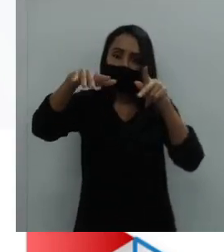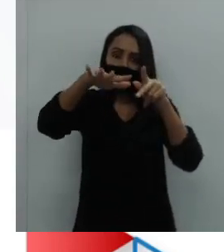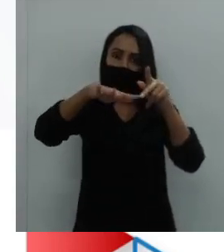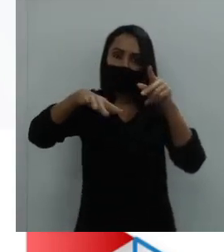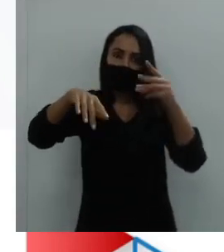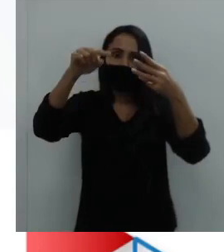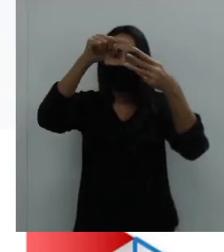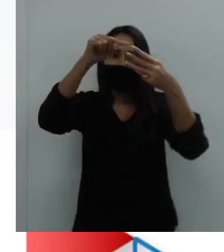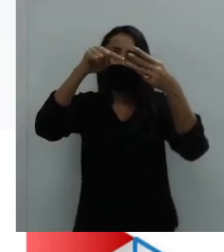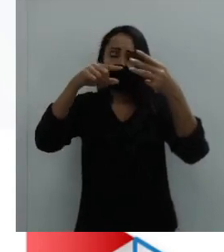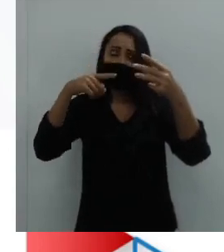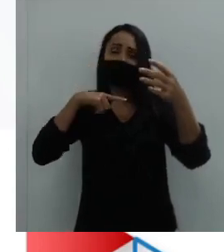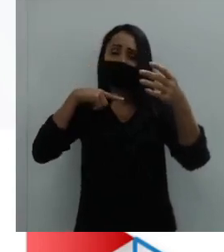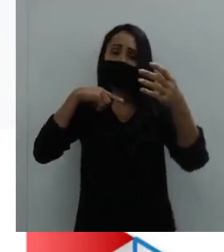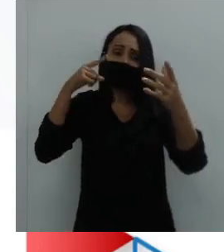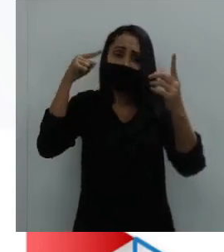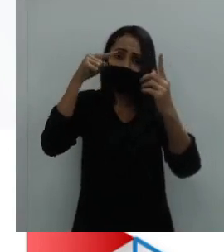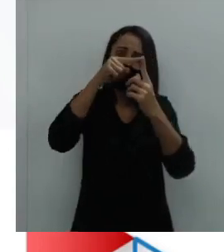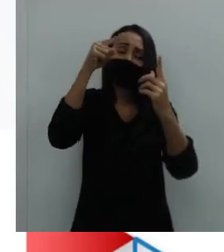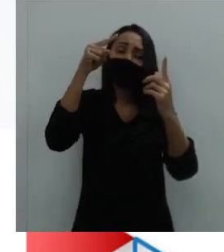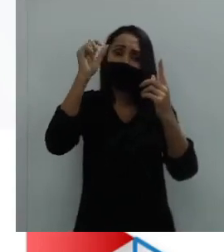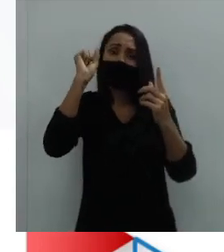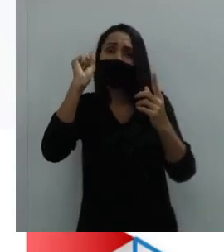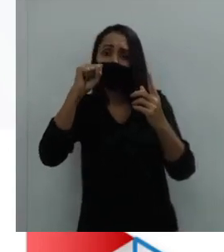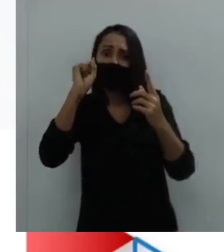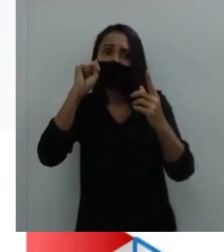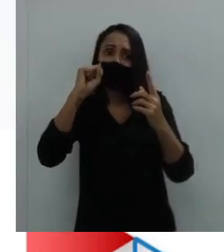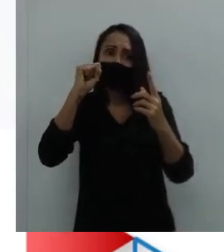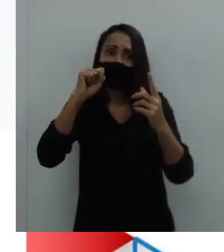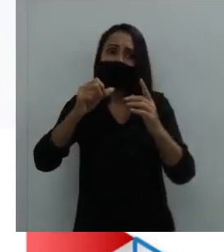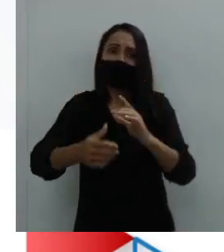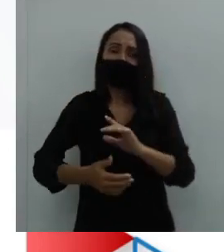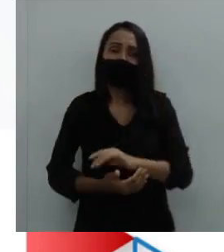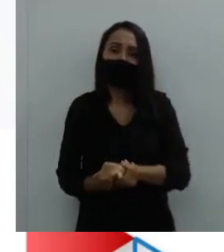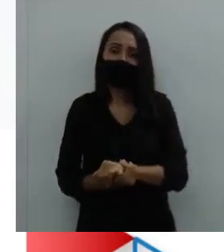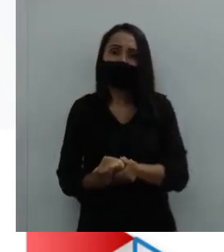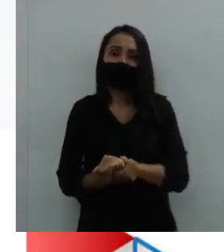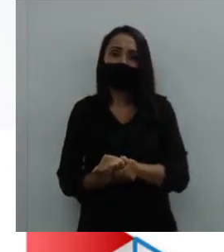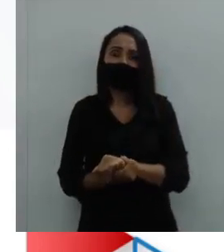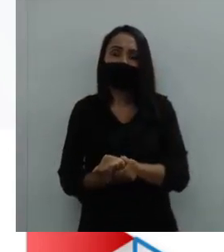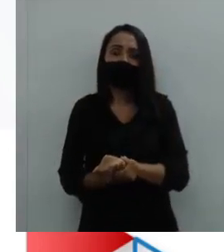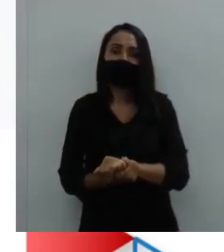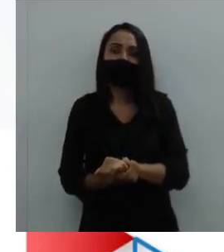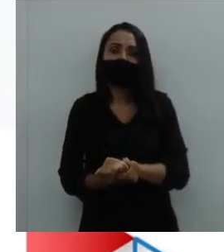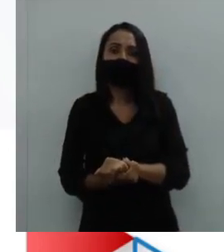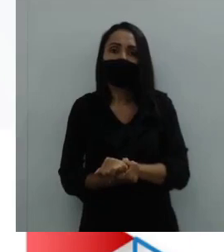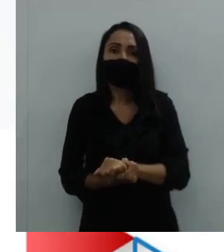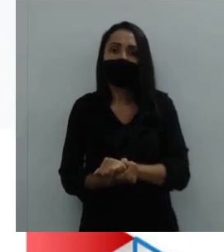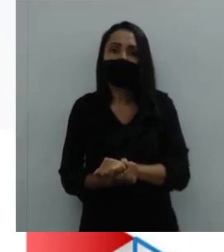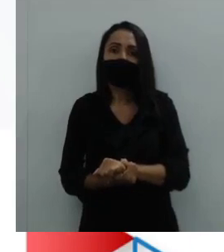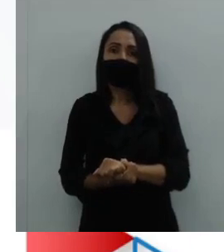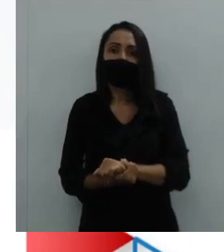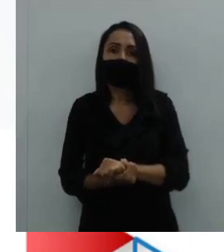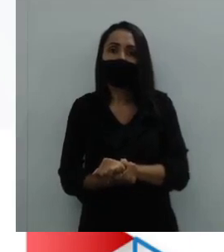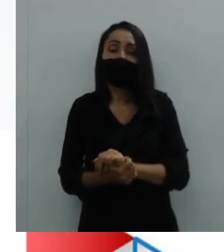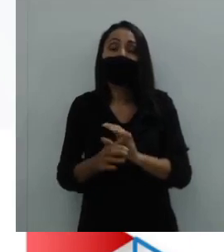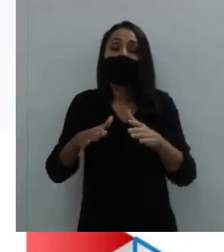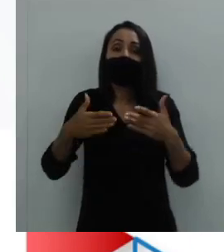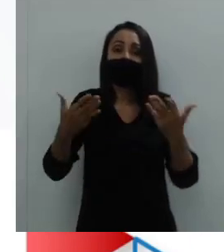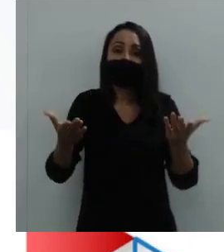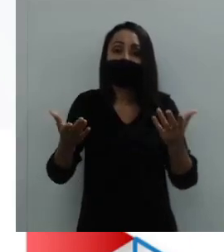têm um objetivo, uma finalidade, uma alegoria. Olha, água mole, pedra dura, tanto bate até que